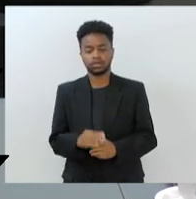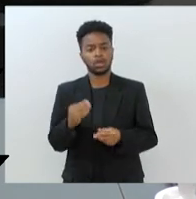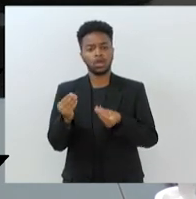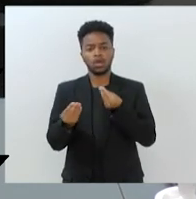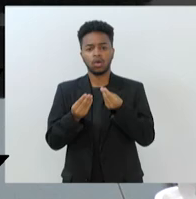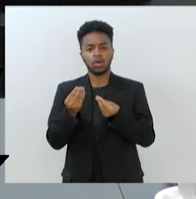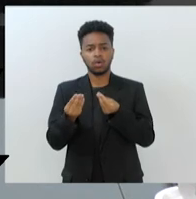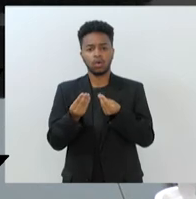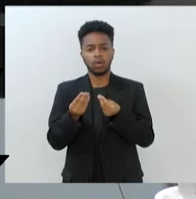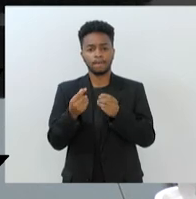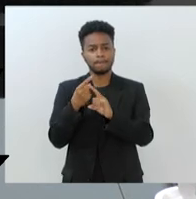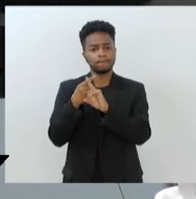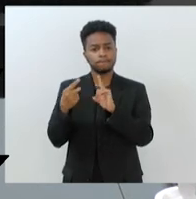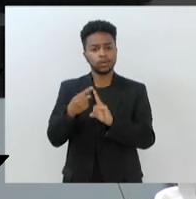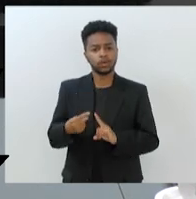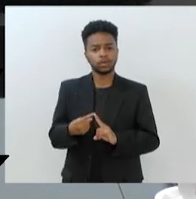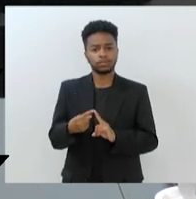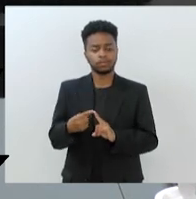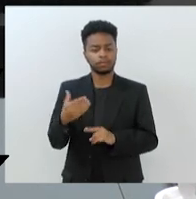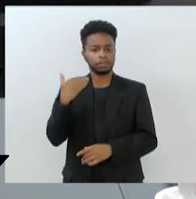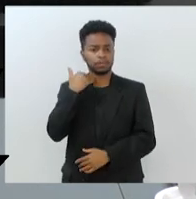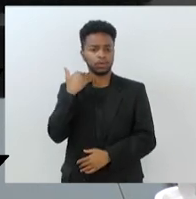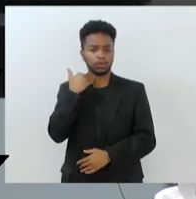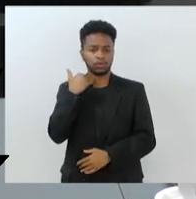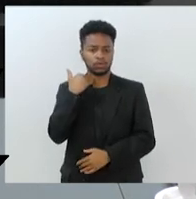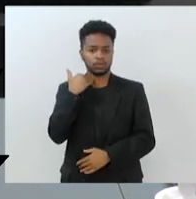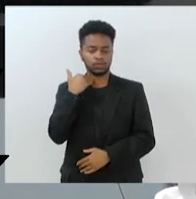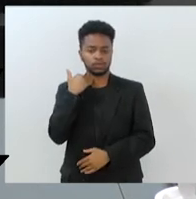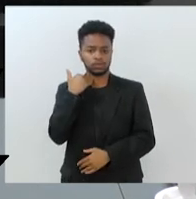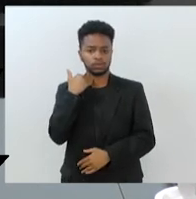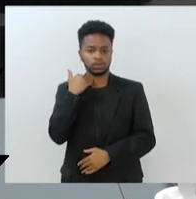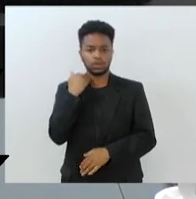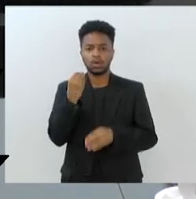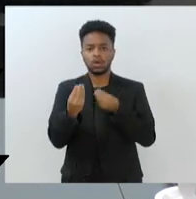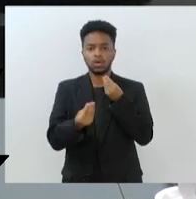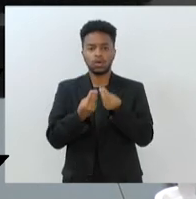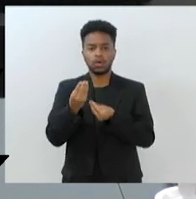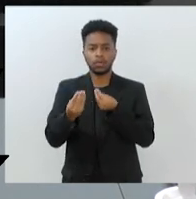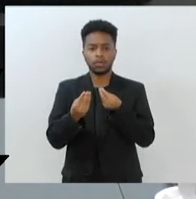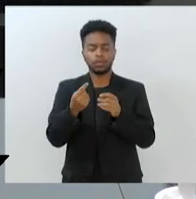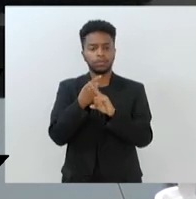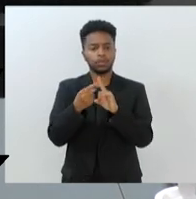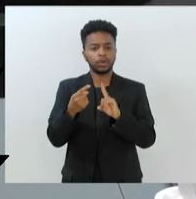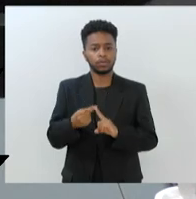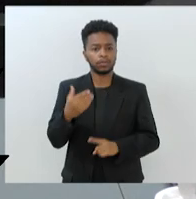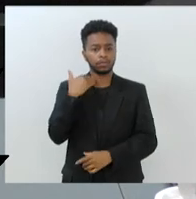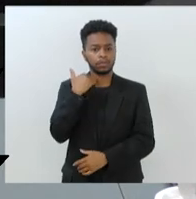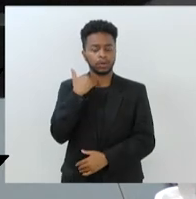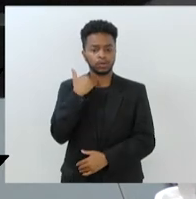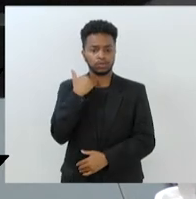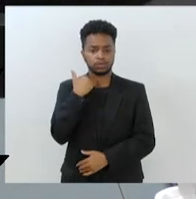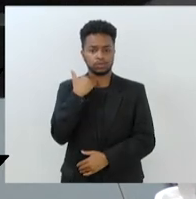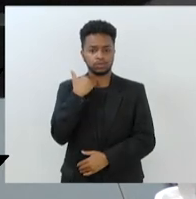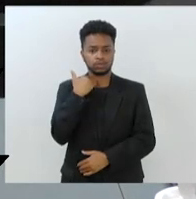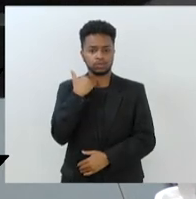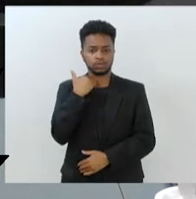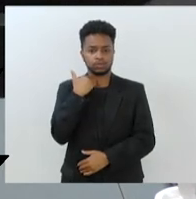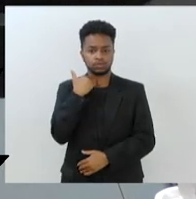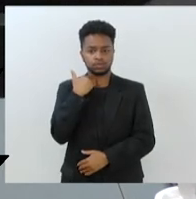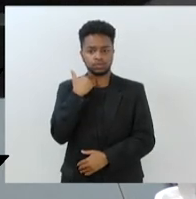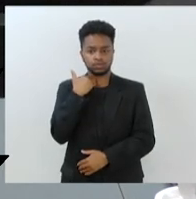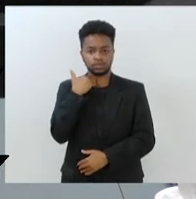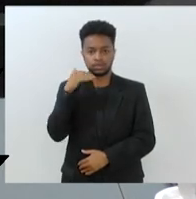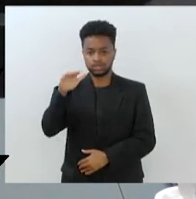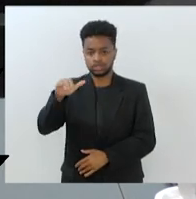vai proibir aos bancos? Como é que você vai proibir aos bancos de chamar os